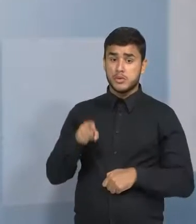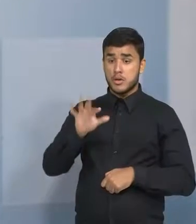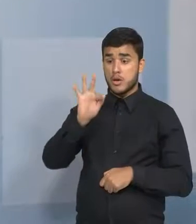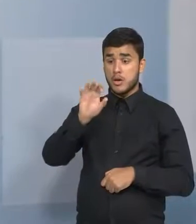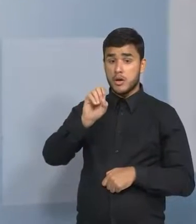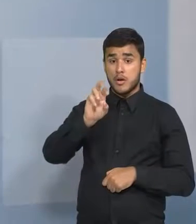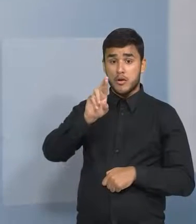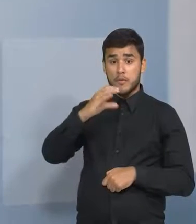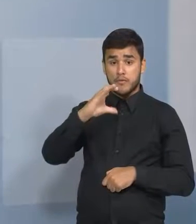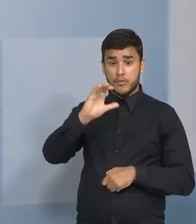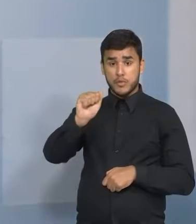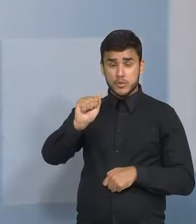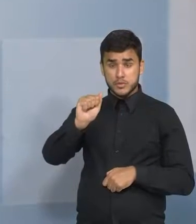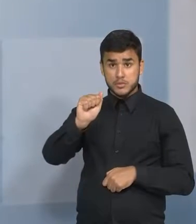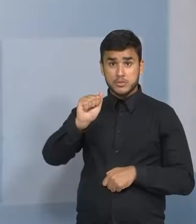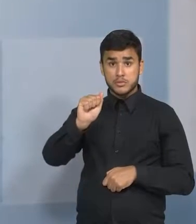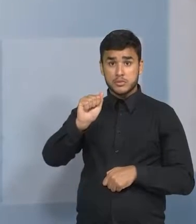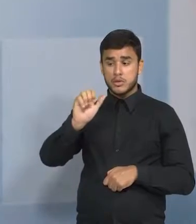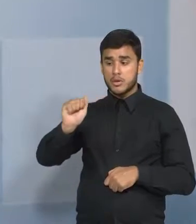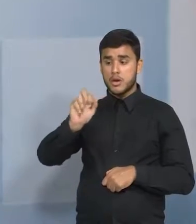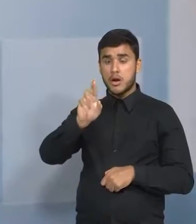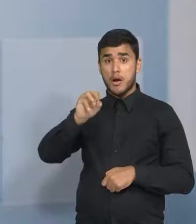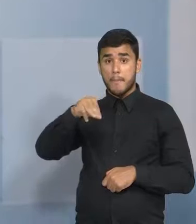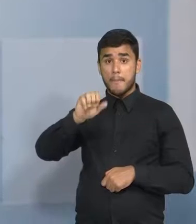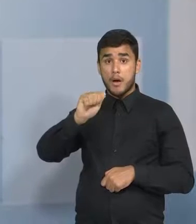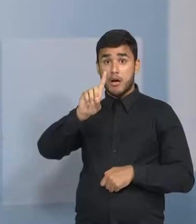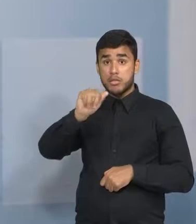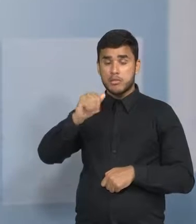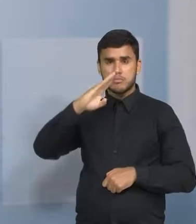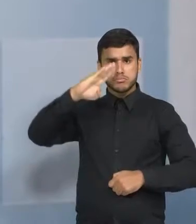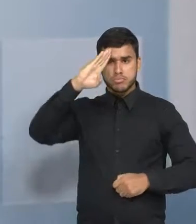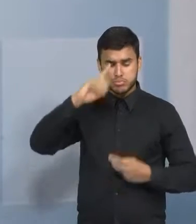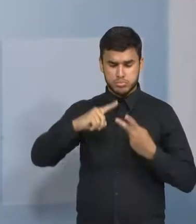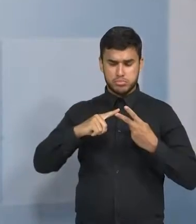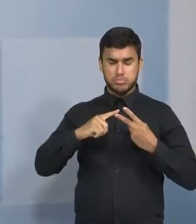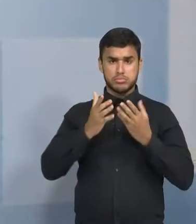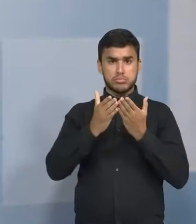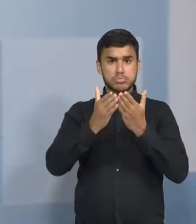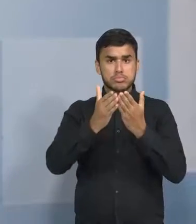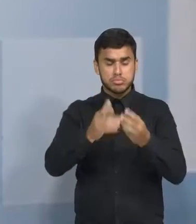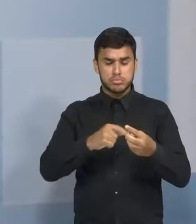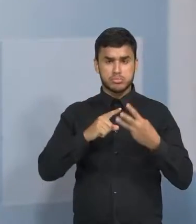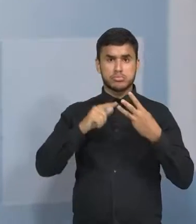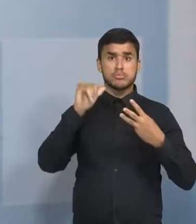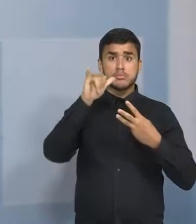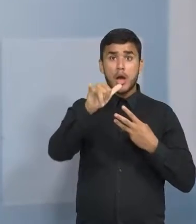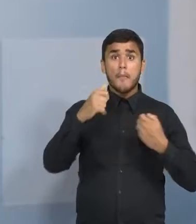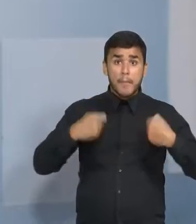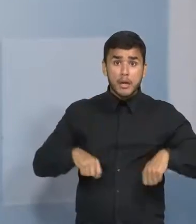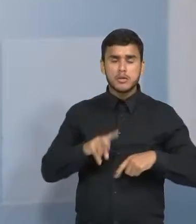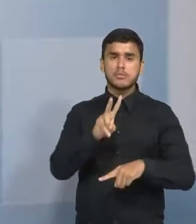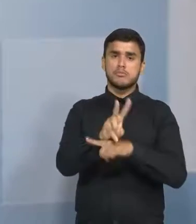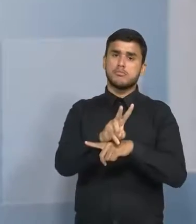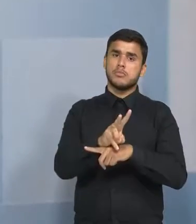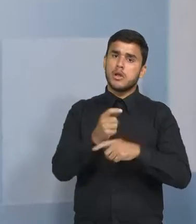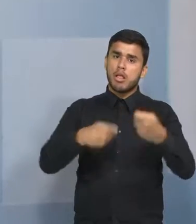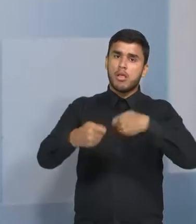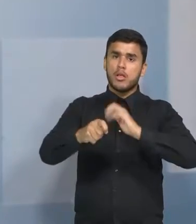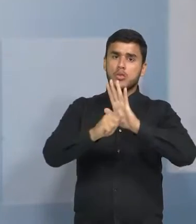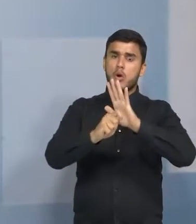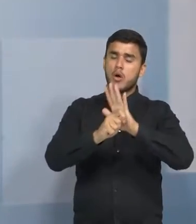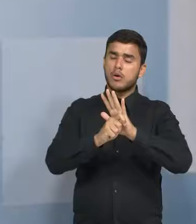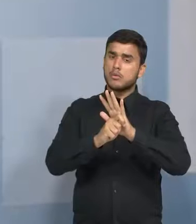ao narcotráfico. Acho que é um ponto que você já colocou muito bem. Segundo, que deve ser discutido, a questão